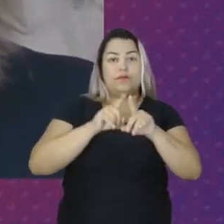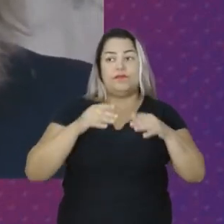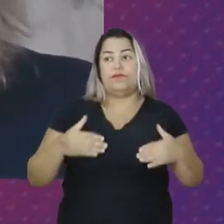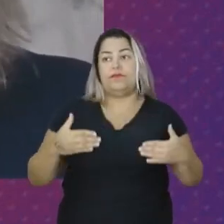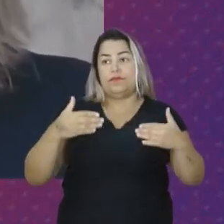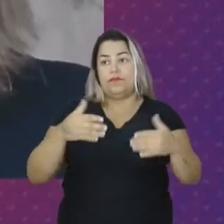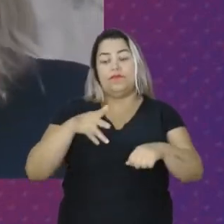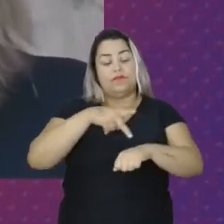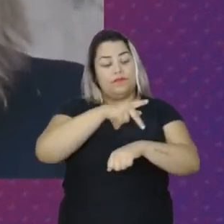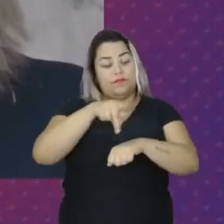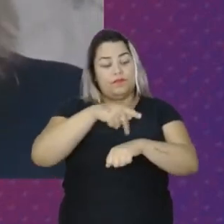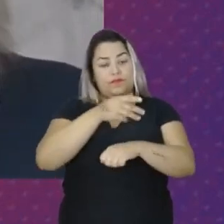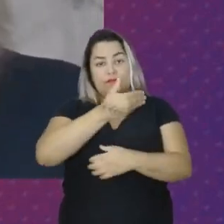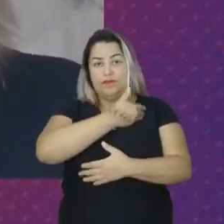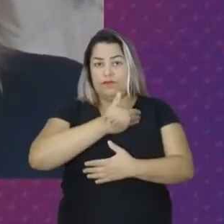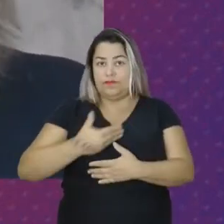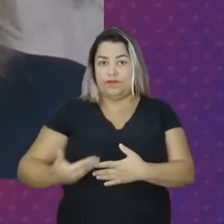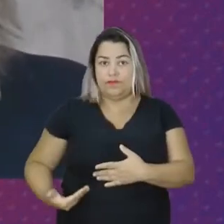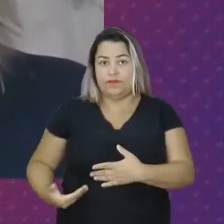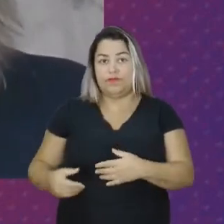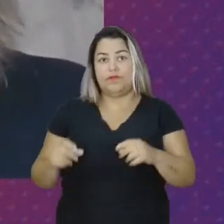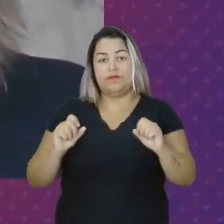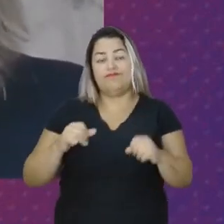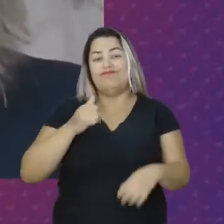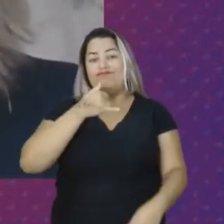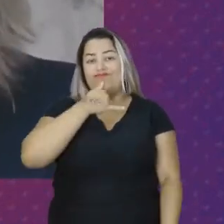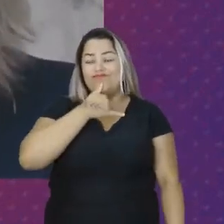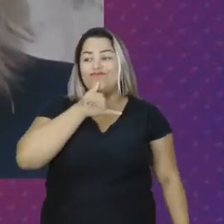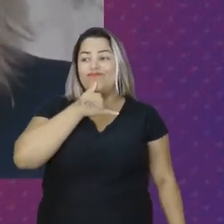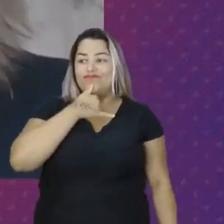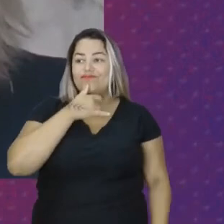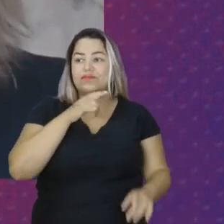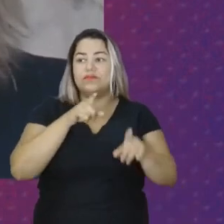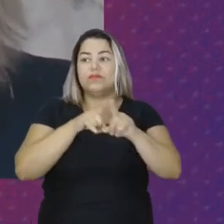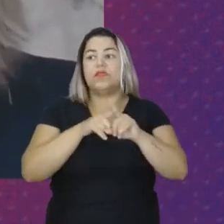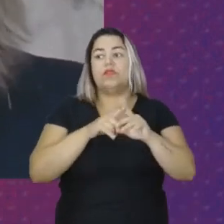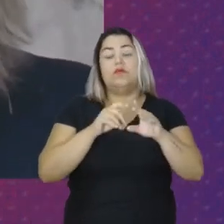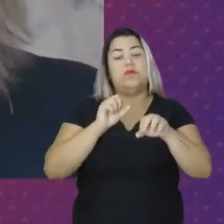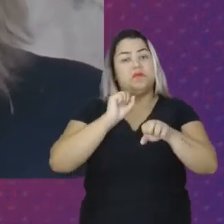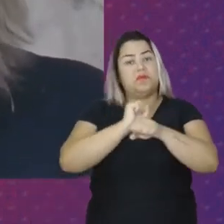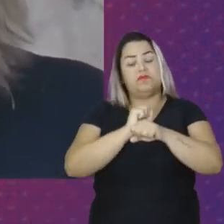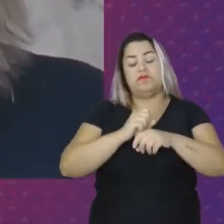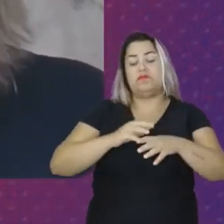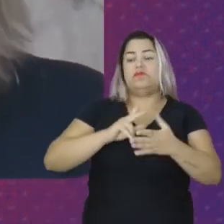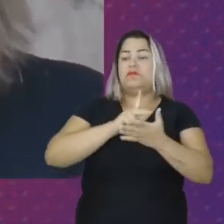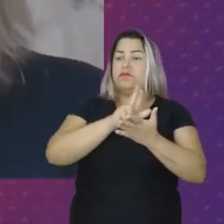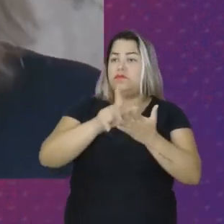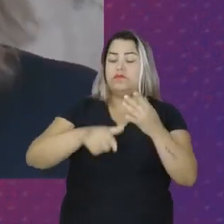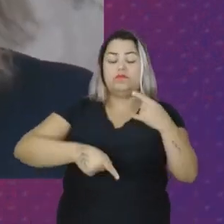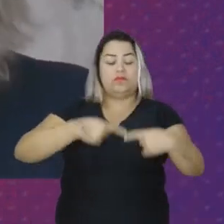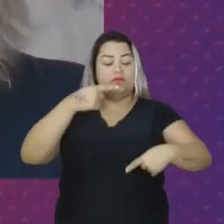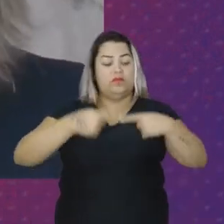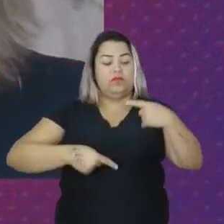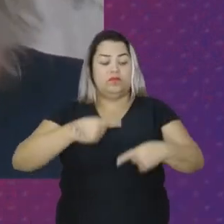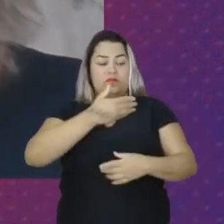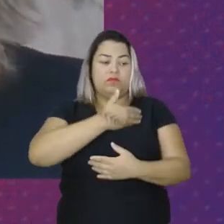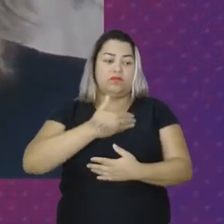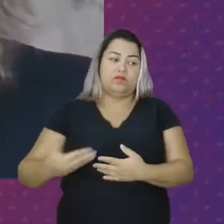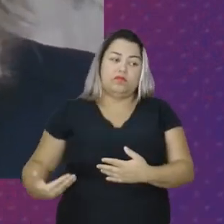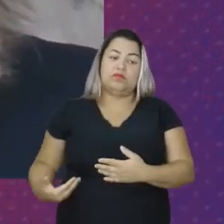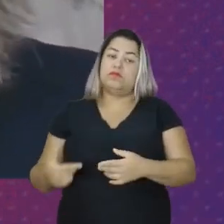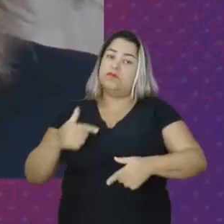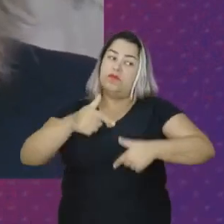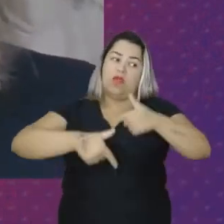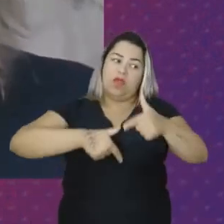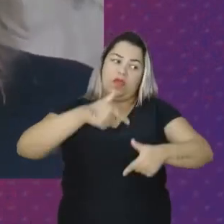nosso país um governo que, infelizmente, desmontou diversas políticas públicas porque